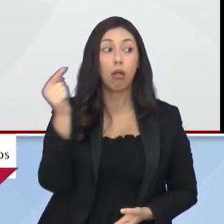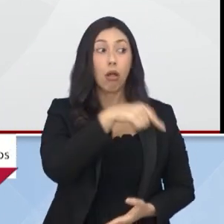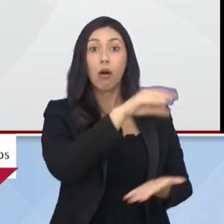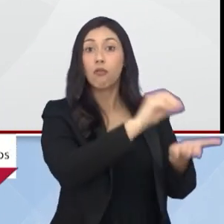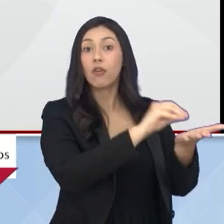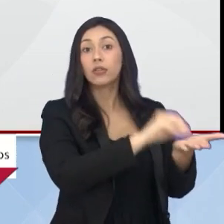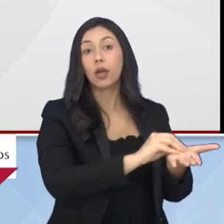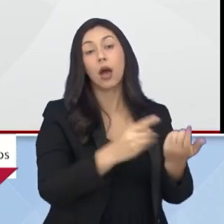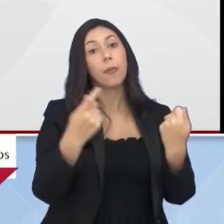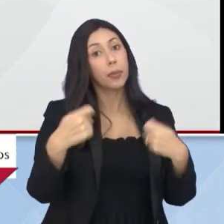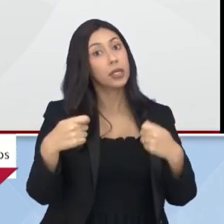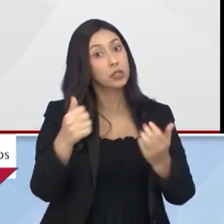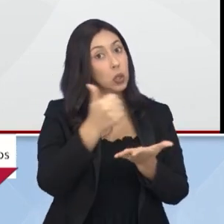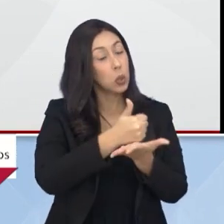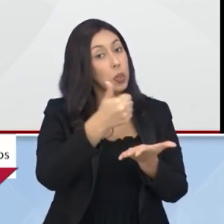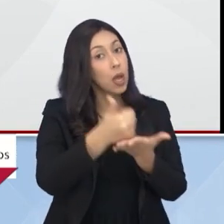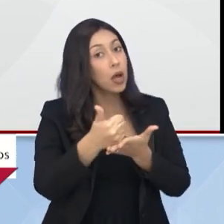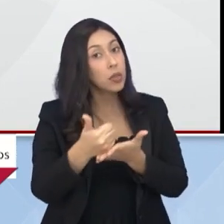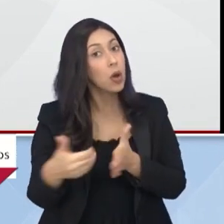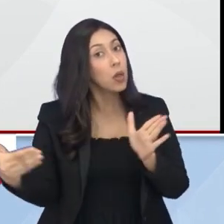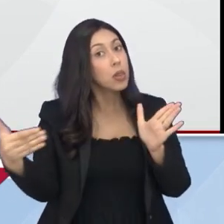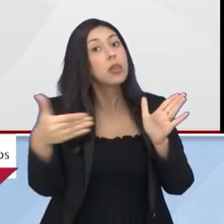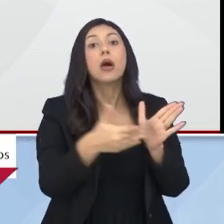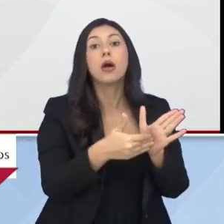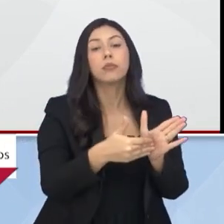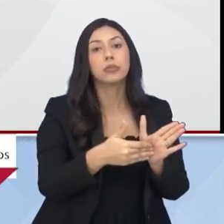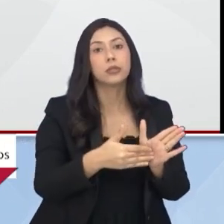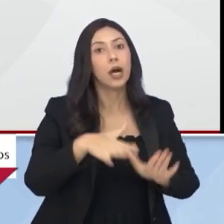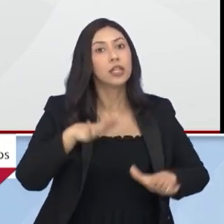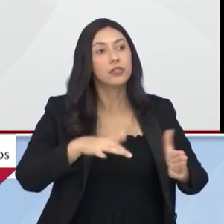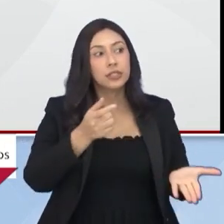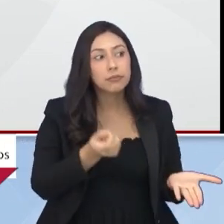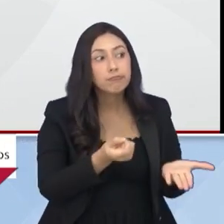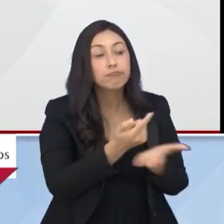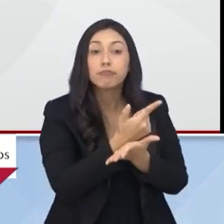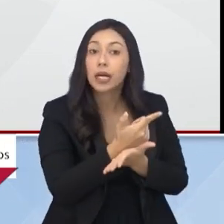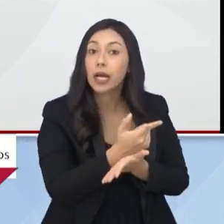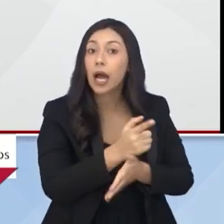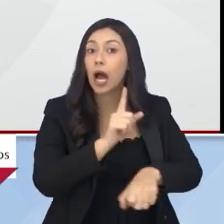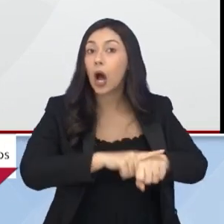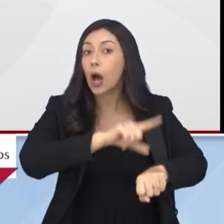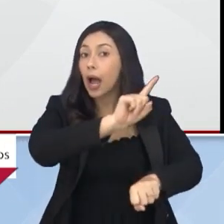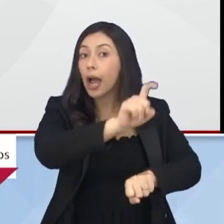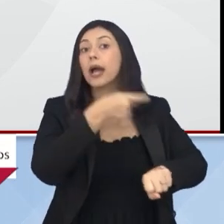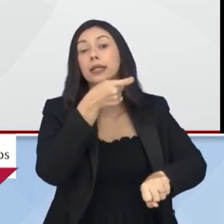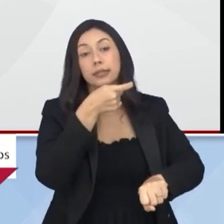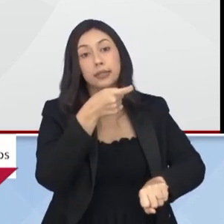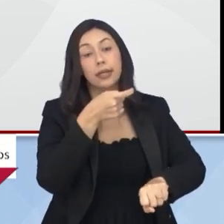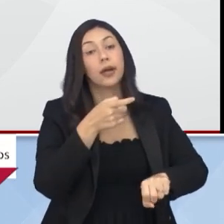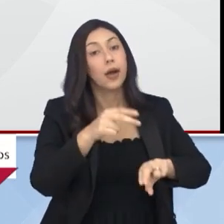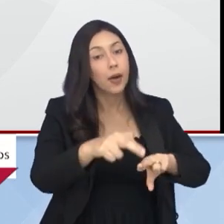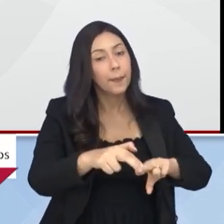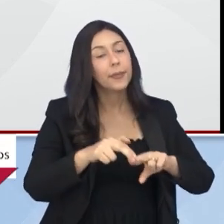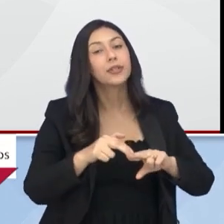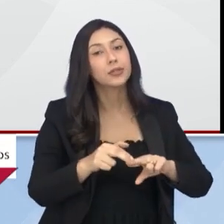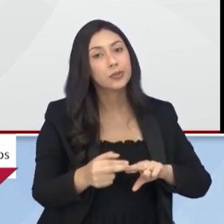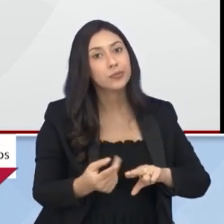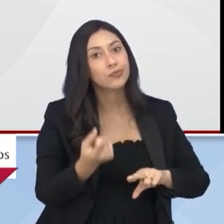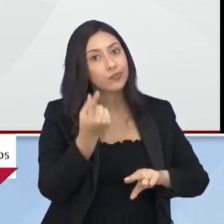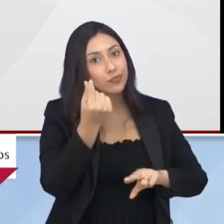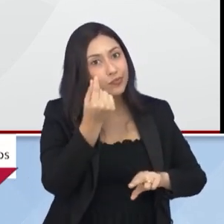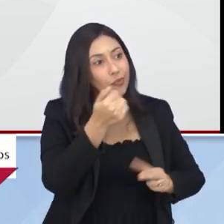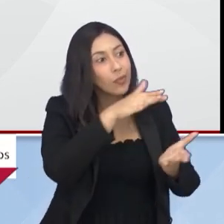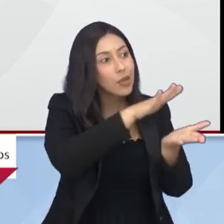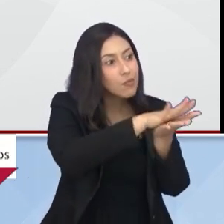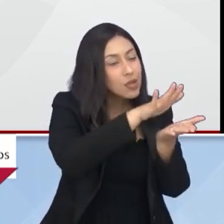um contrato temporário não é Ou pagar um exess talvez ou um contrato temporário isso vai levar o valor nominal é lógico